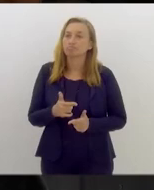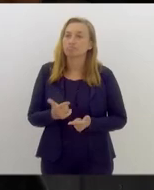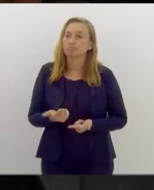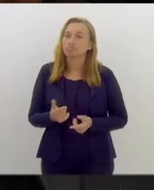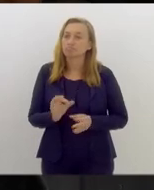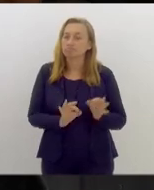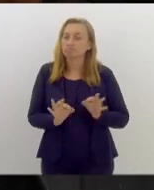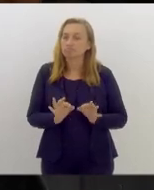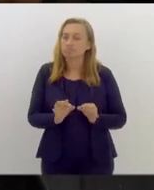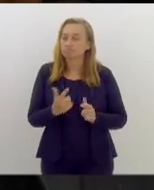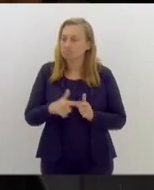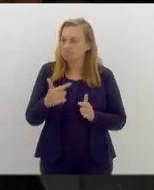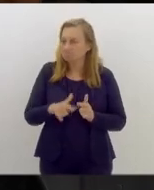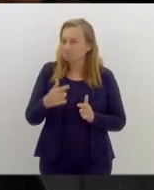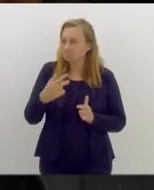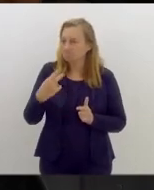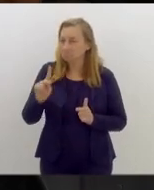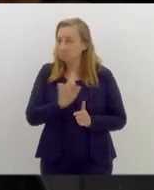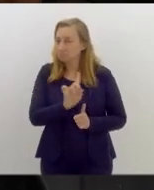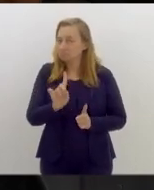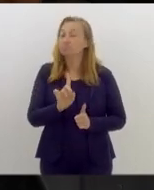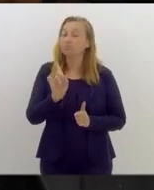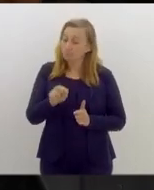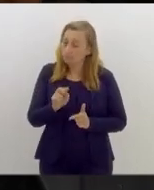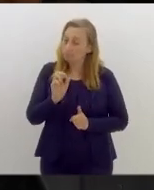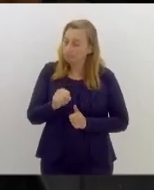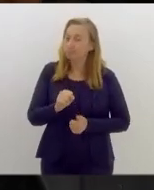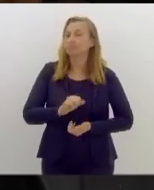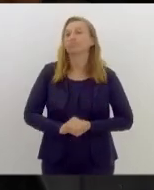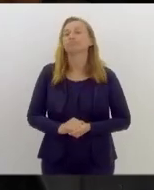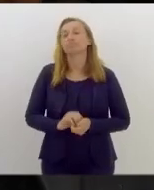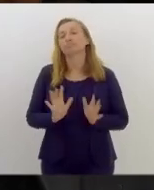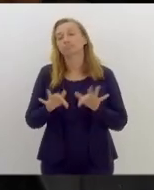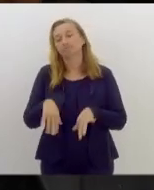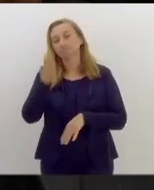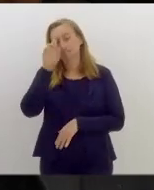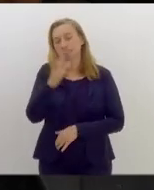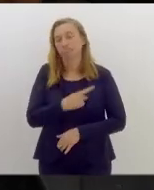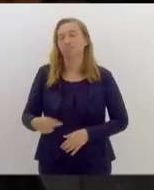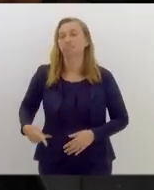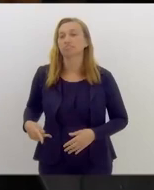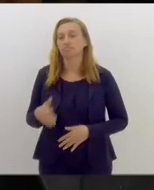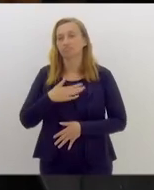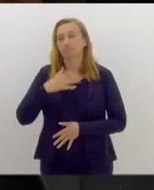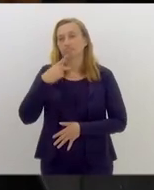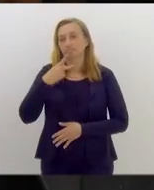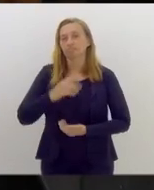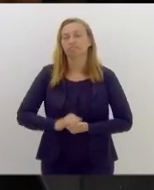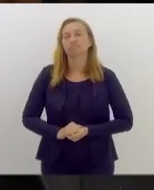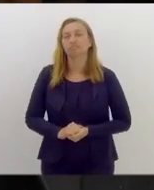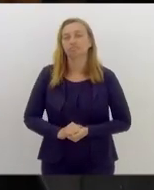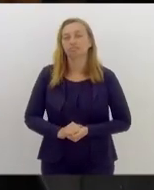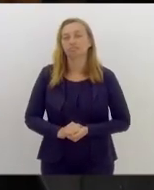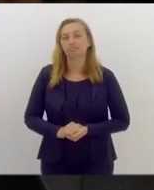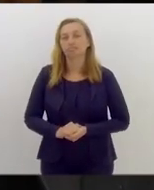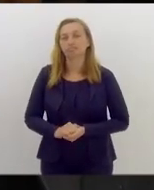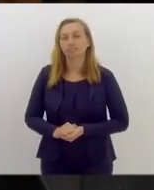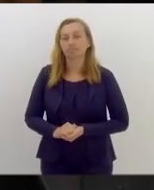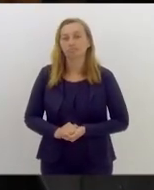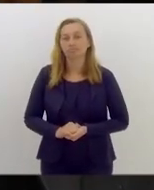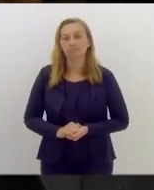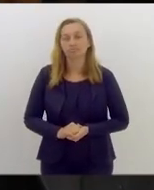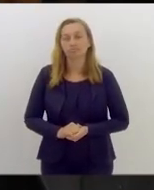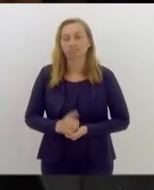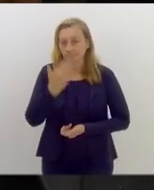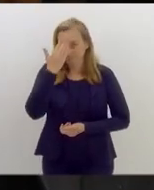fossem dele, e o são. Então, concluindo, senhor presidente, eram essas as questões que eu queria inicialmente